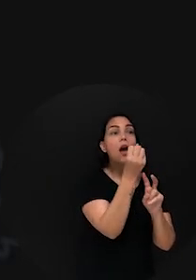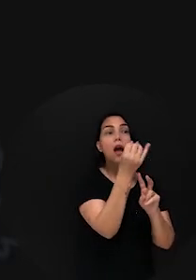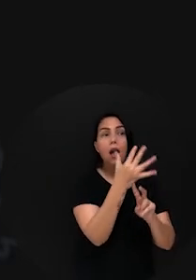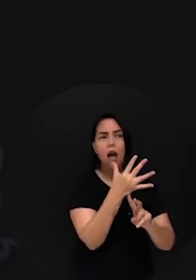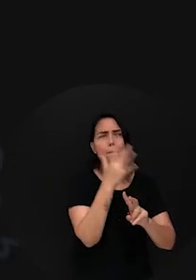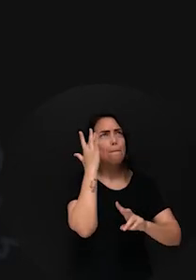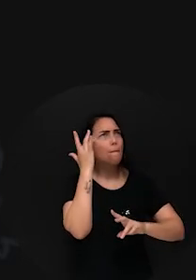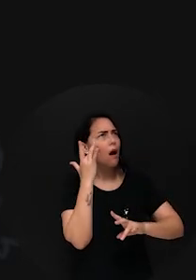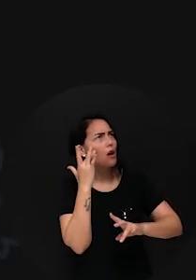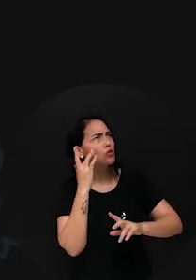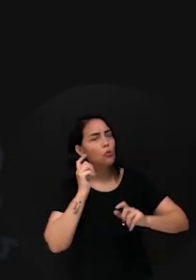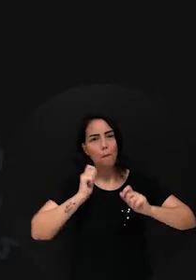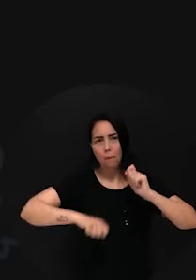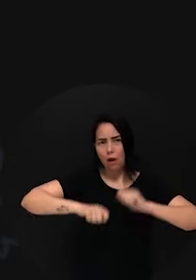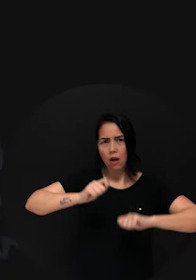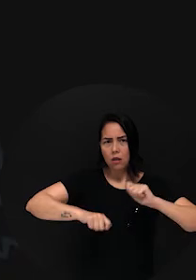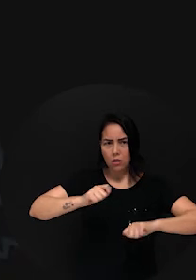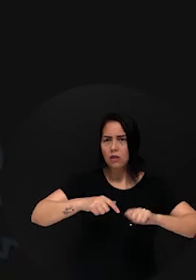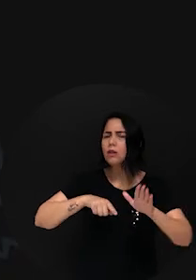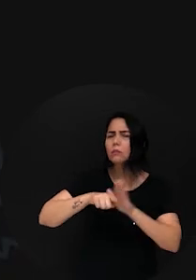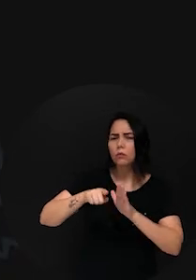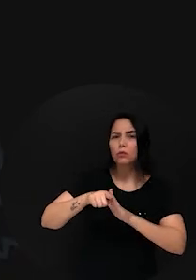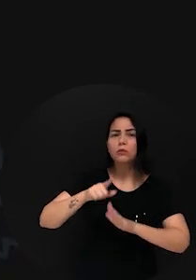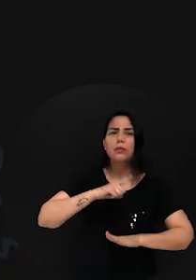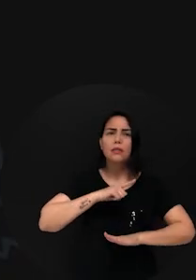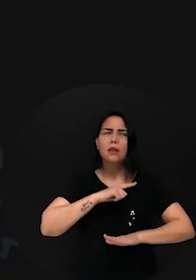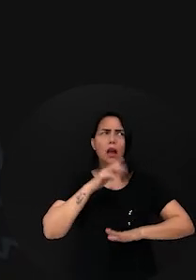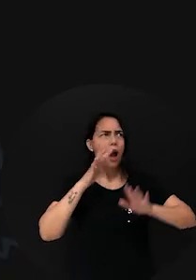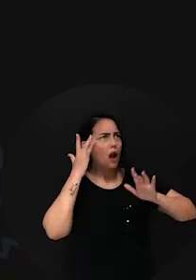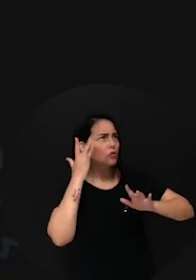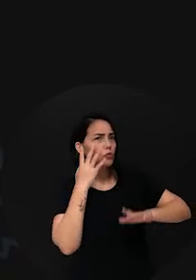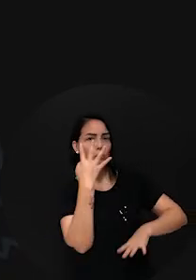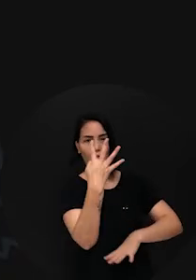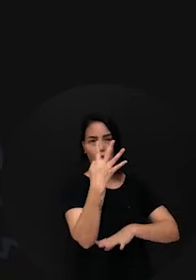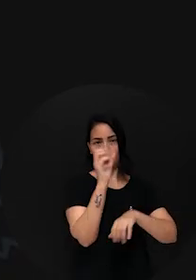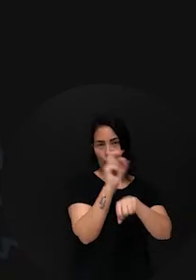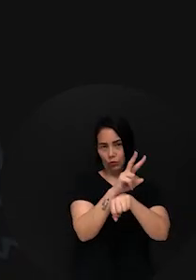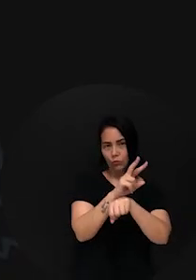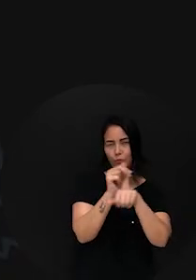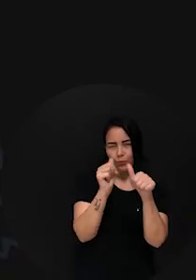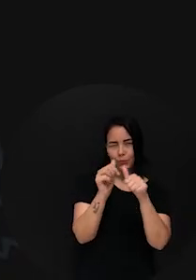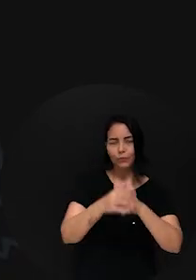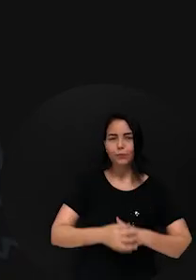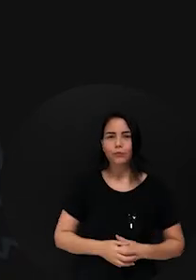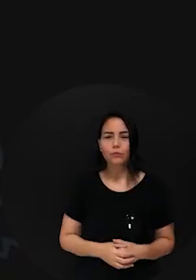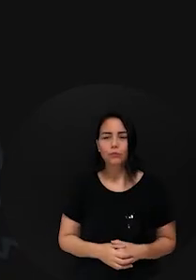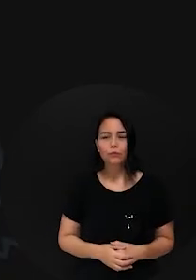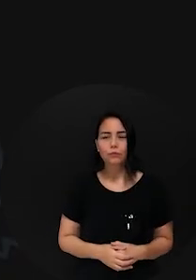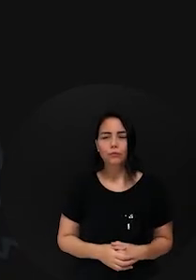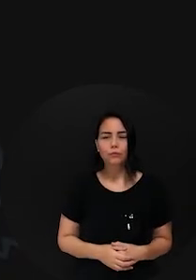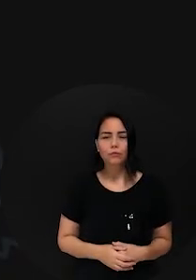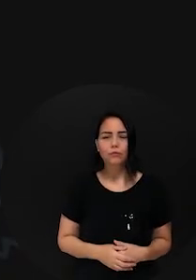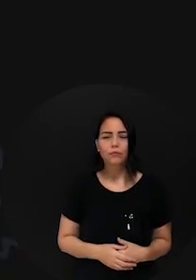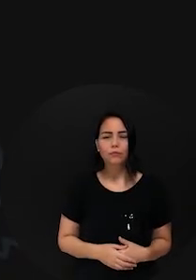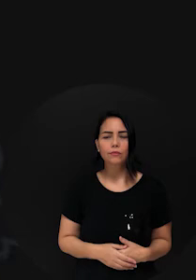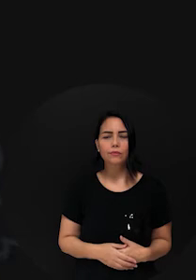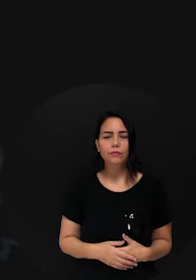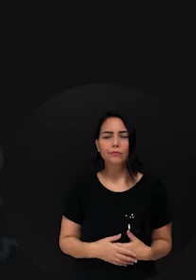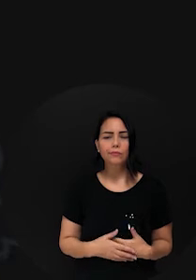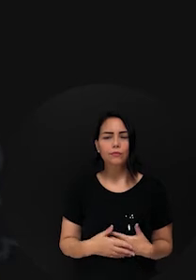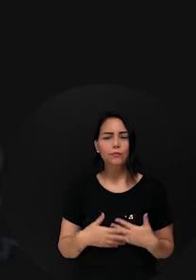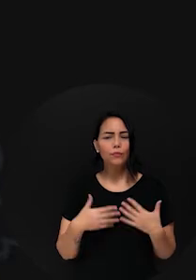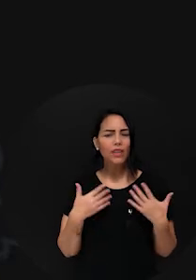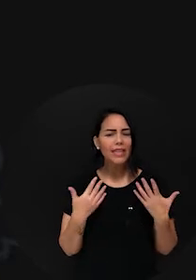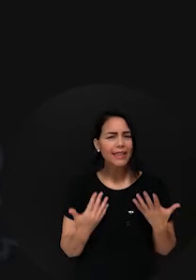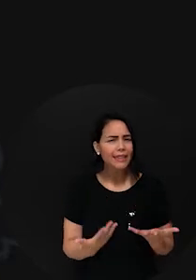4 vagas. de canto vai haver audição? Então,